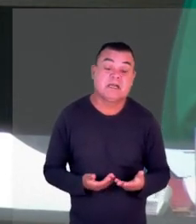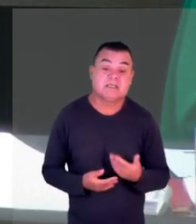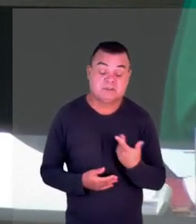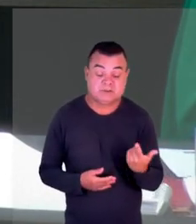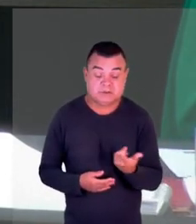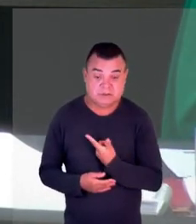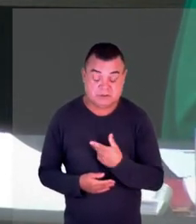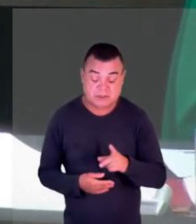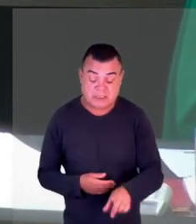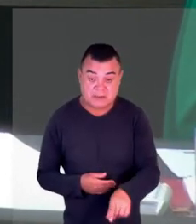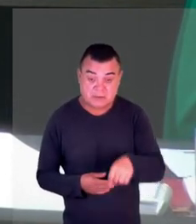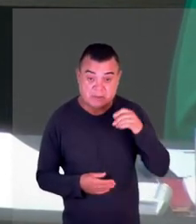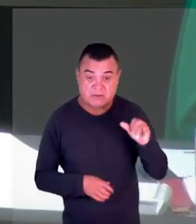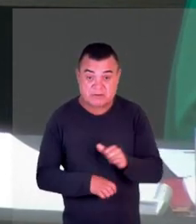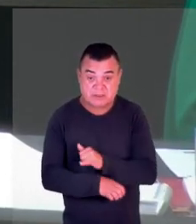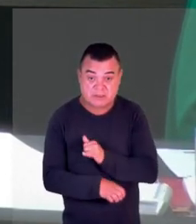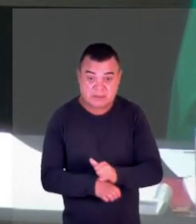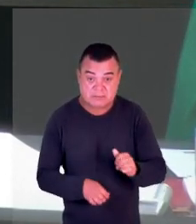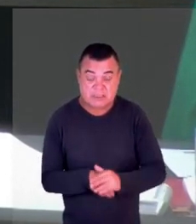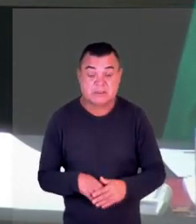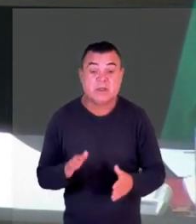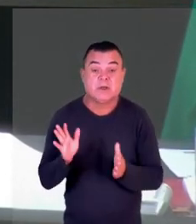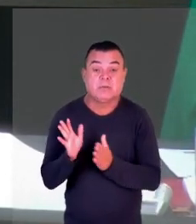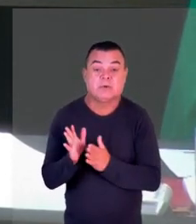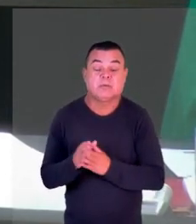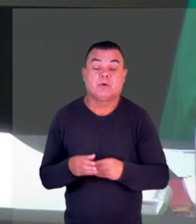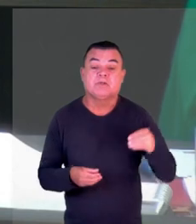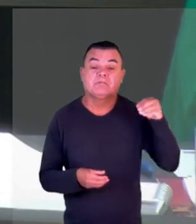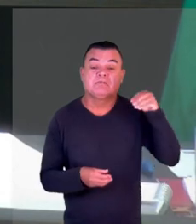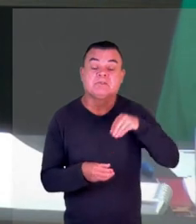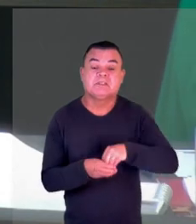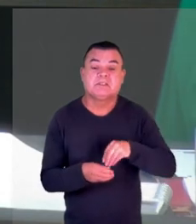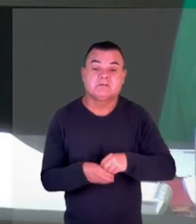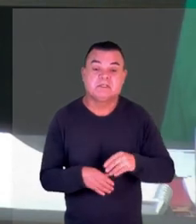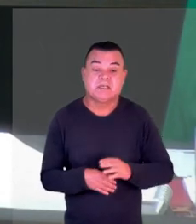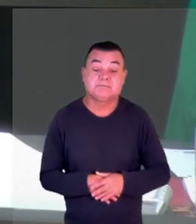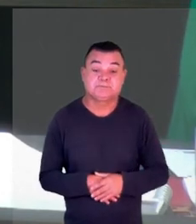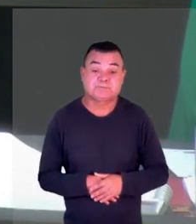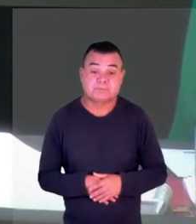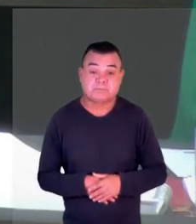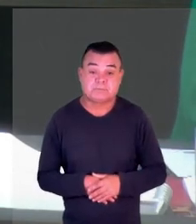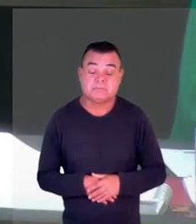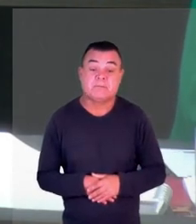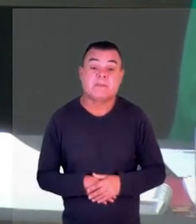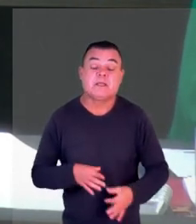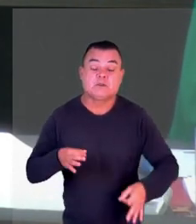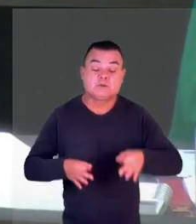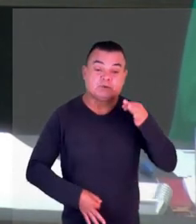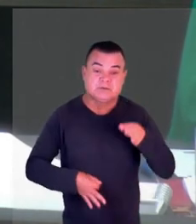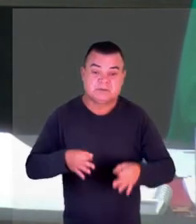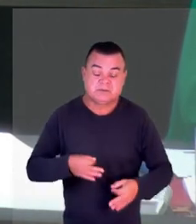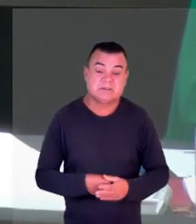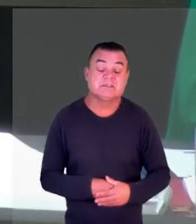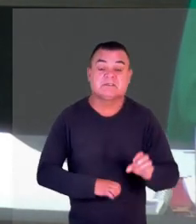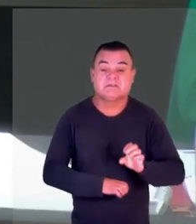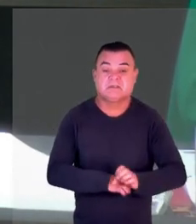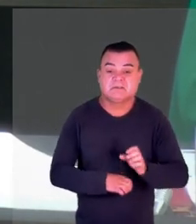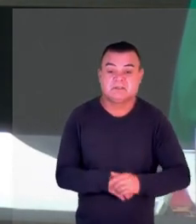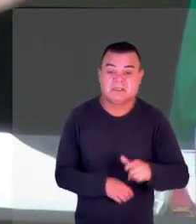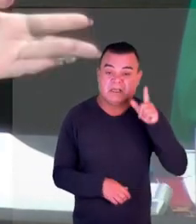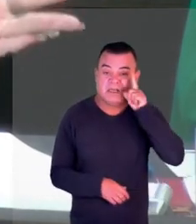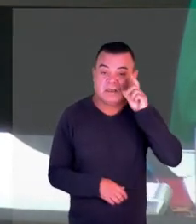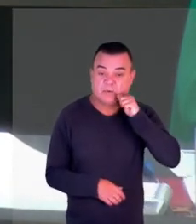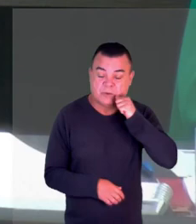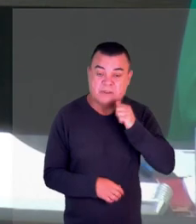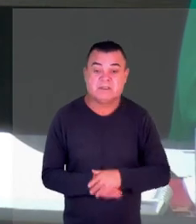estrategicamente eh propor dentro da da infância da da justiça estadual de Alagoas e o Jan